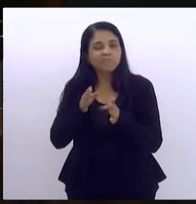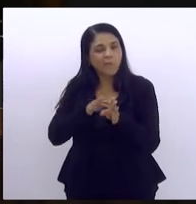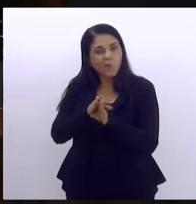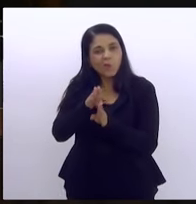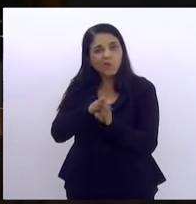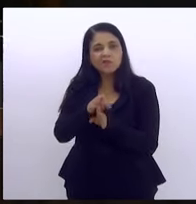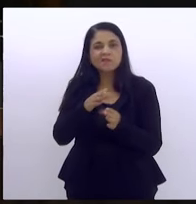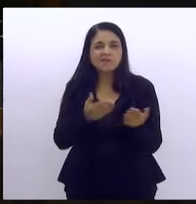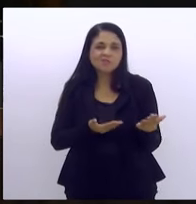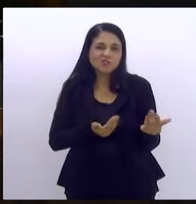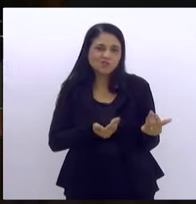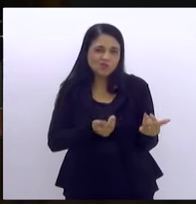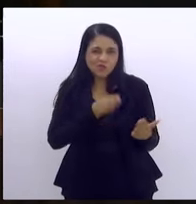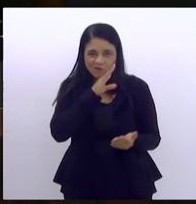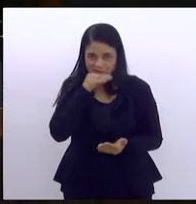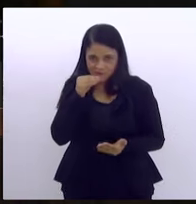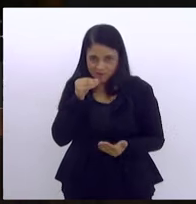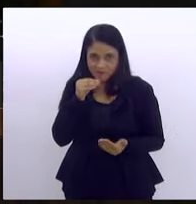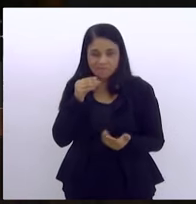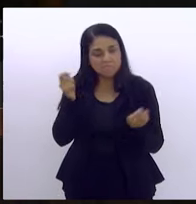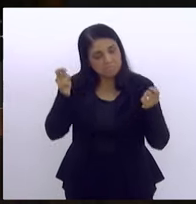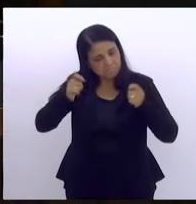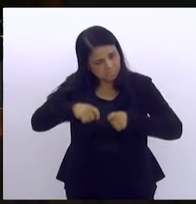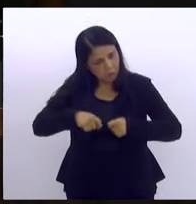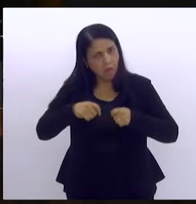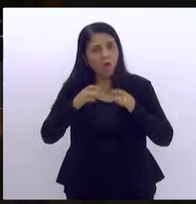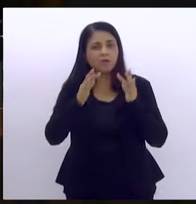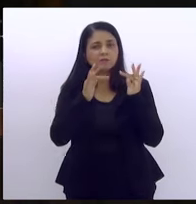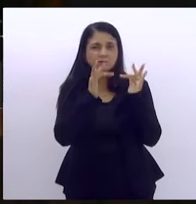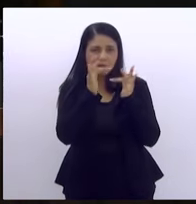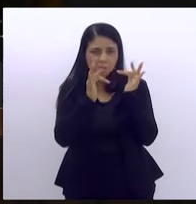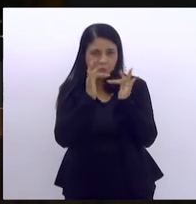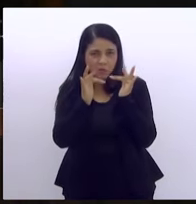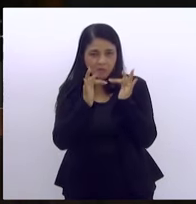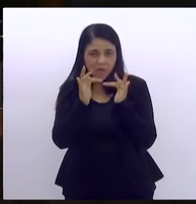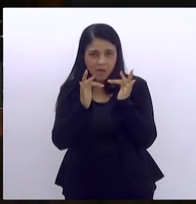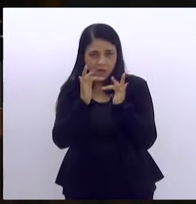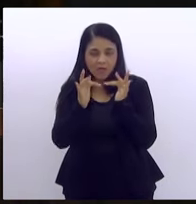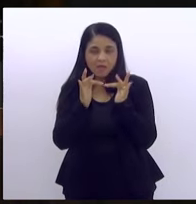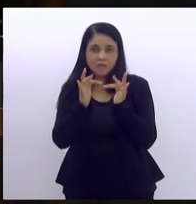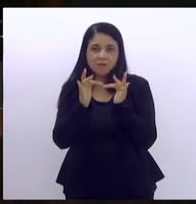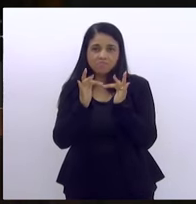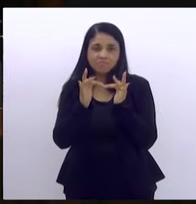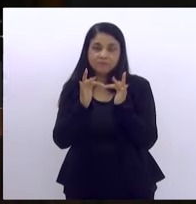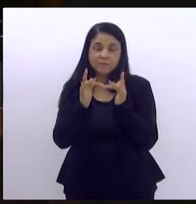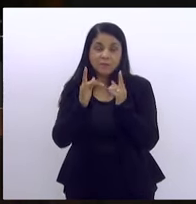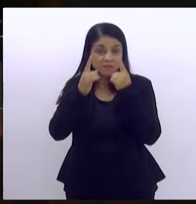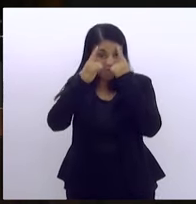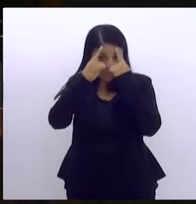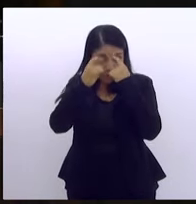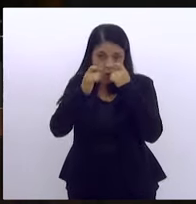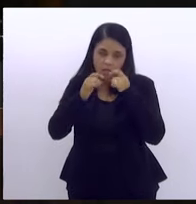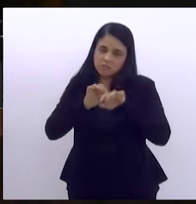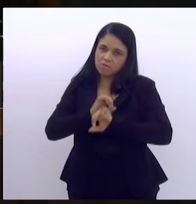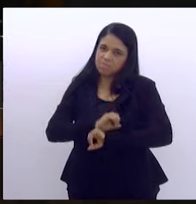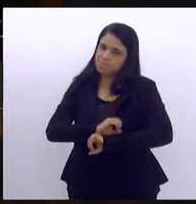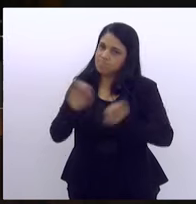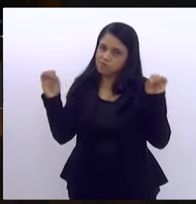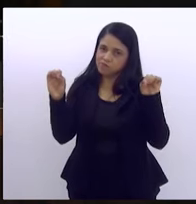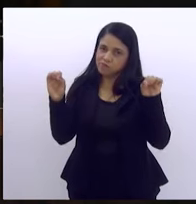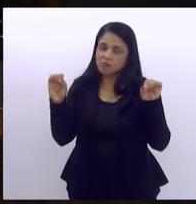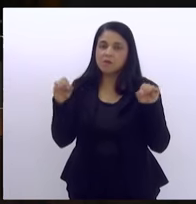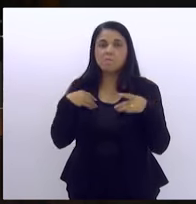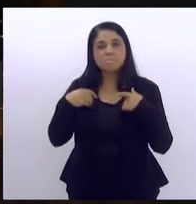nossos jovens, que é possível namorar, já tirando a concepção de violência, porque se não houver essa